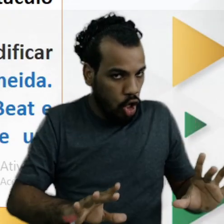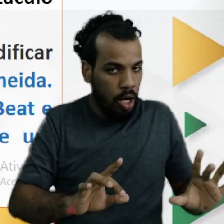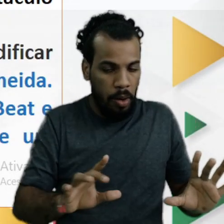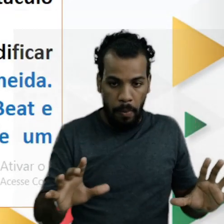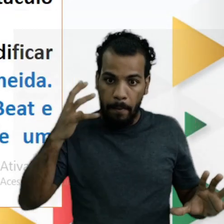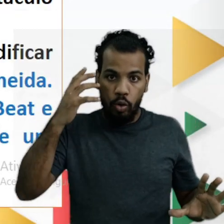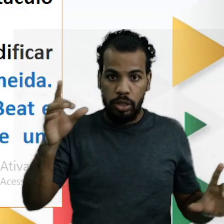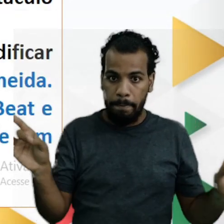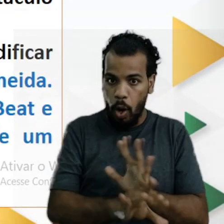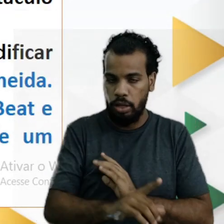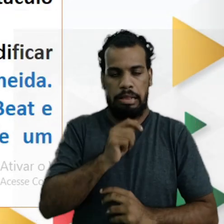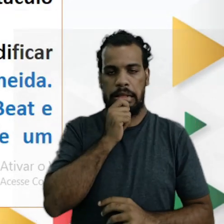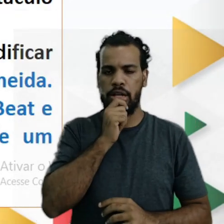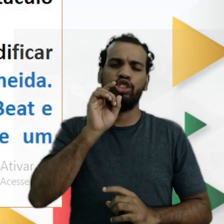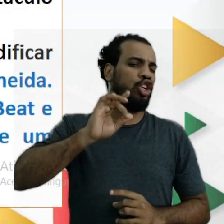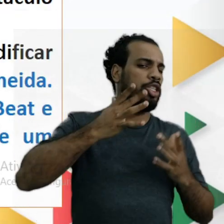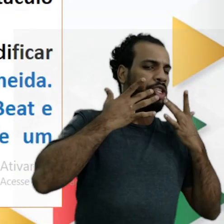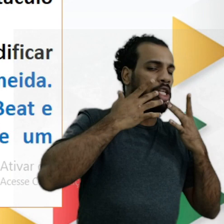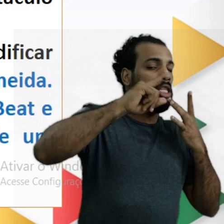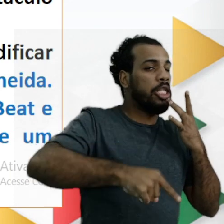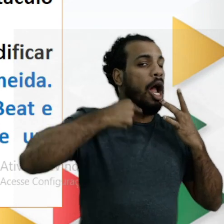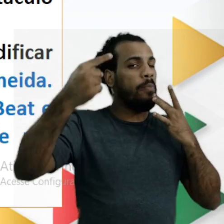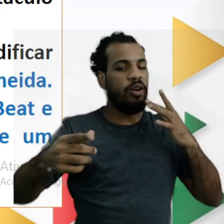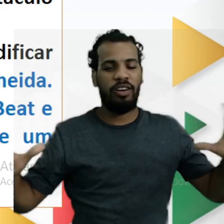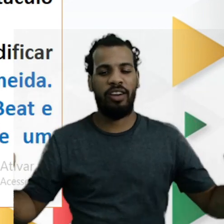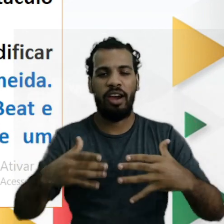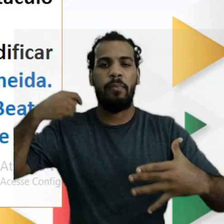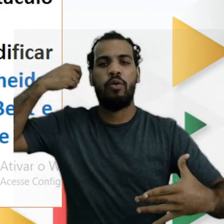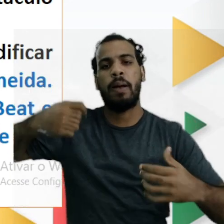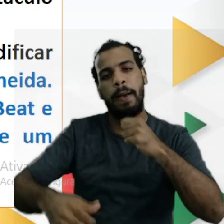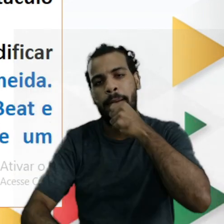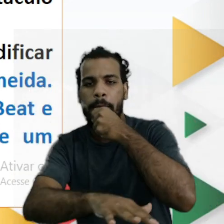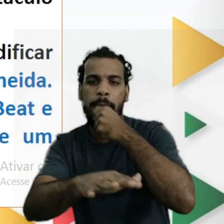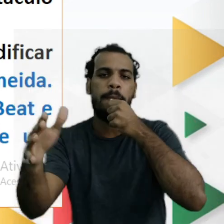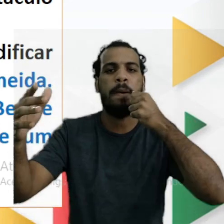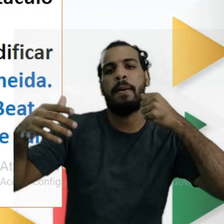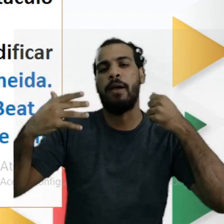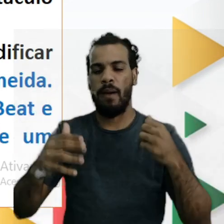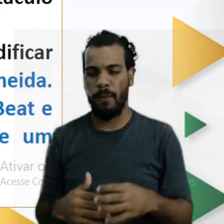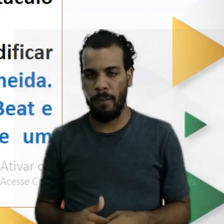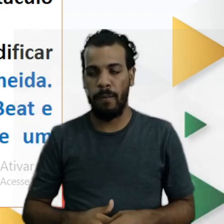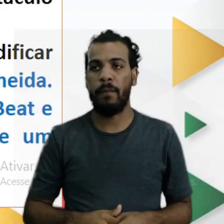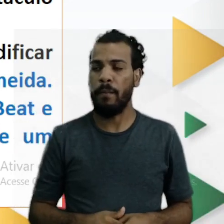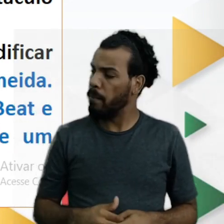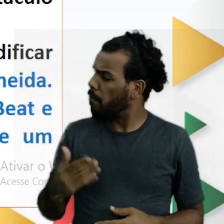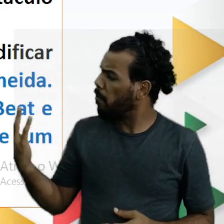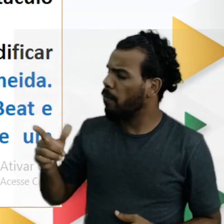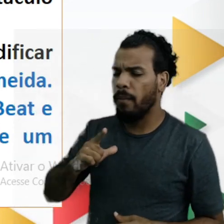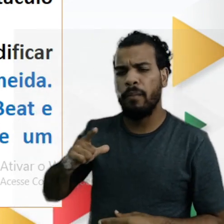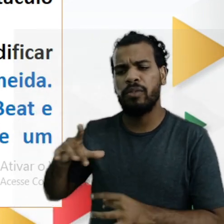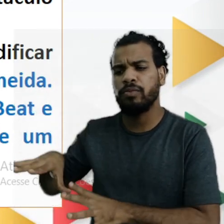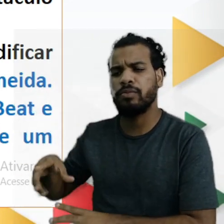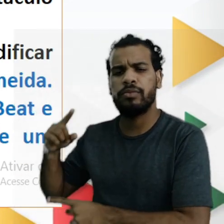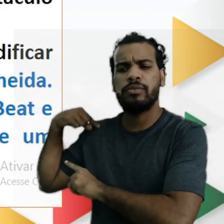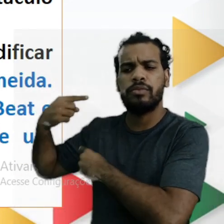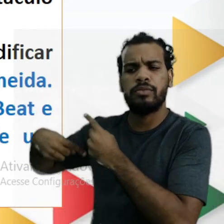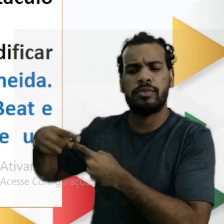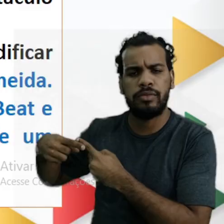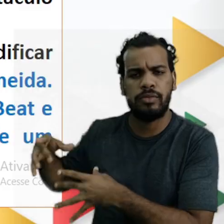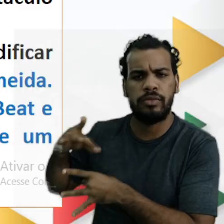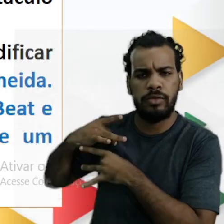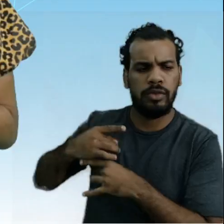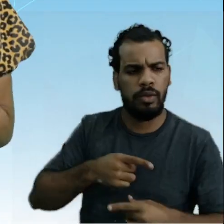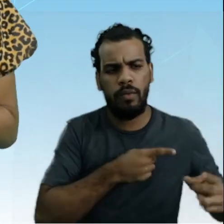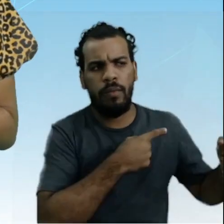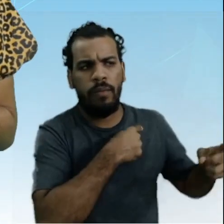eu gostaria de lembrar que salientar aquilo que a senhora falou, justamente essa questão dessas raízes, né? É Sim, indígenas, não é